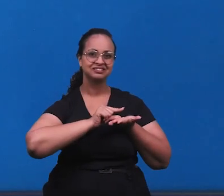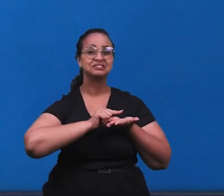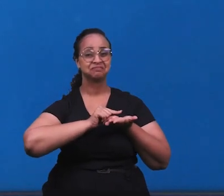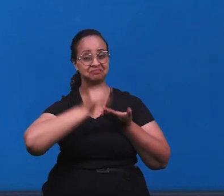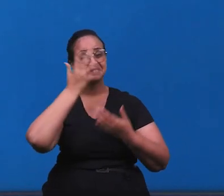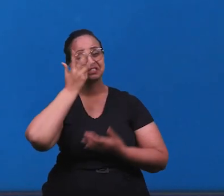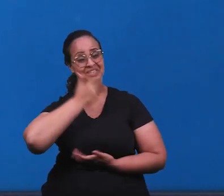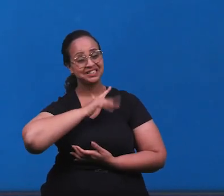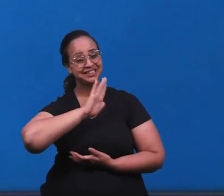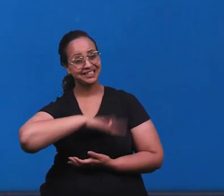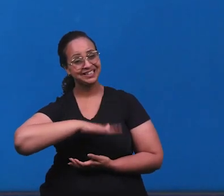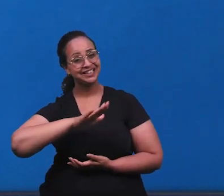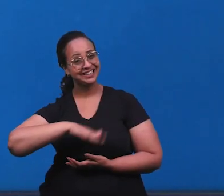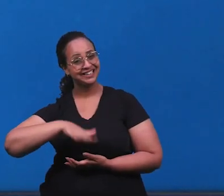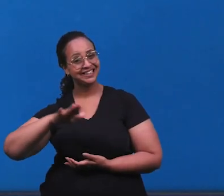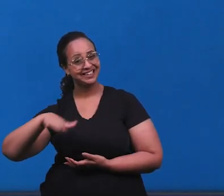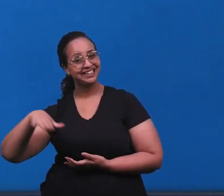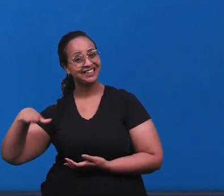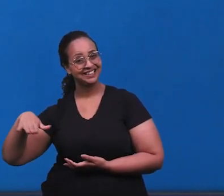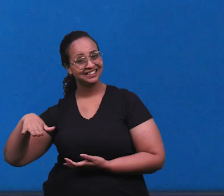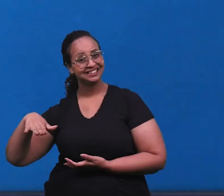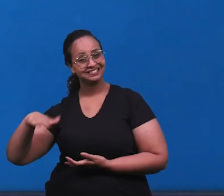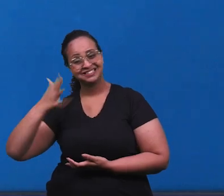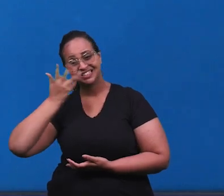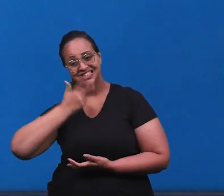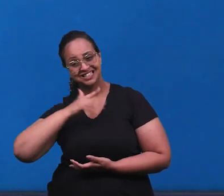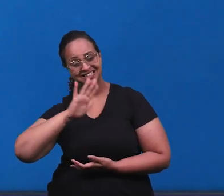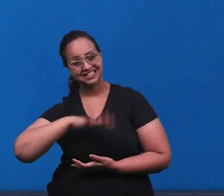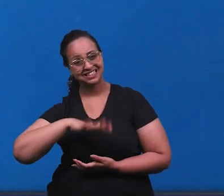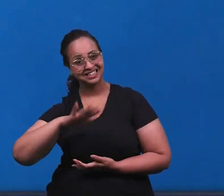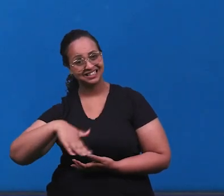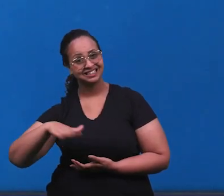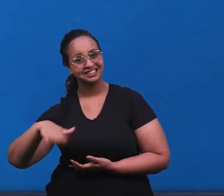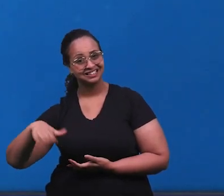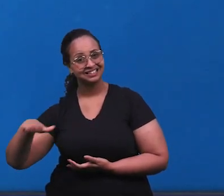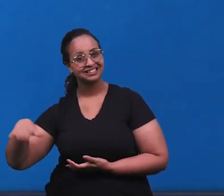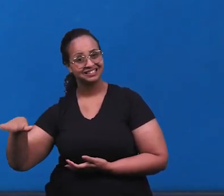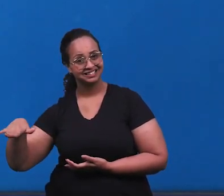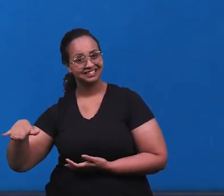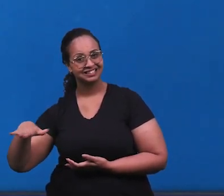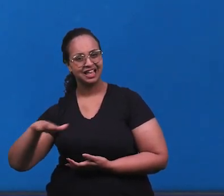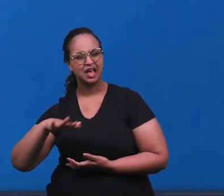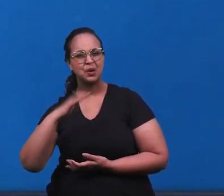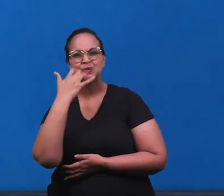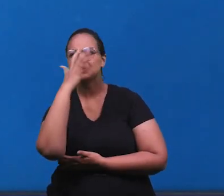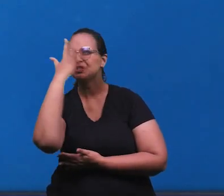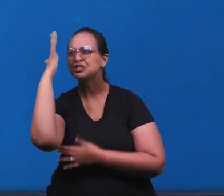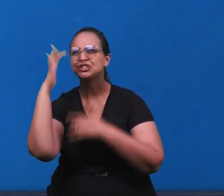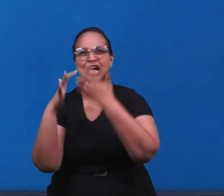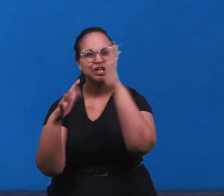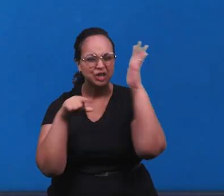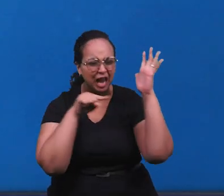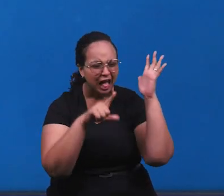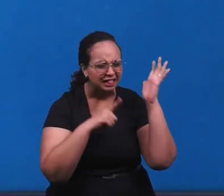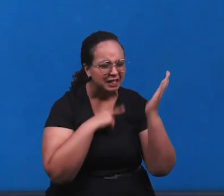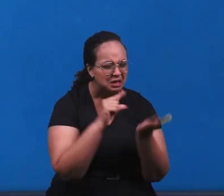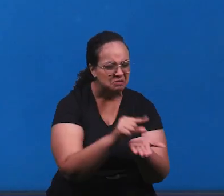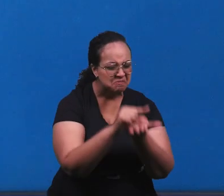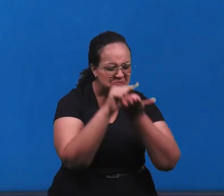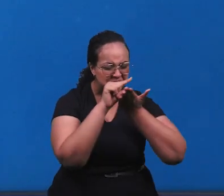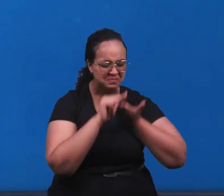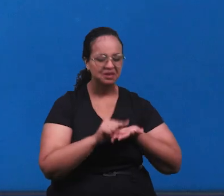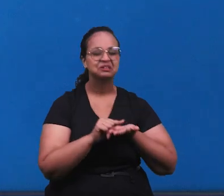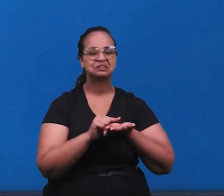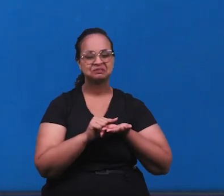da criança, né? Olhando assim, ele é criança, né? Olhando assim as coisas, um jardim onde ali havia pérola. Muito